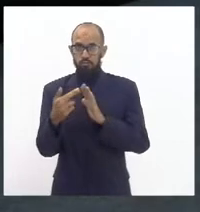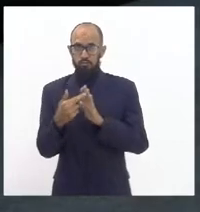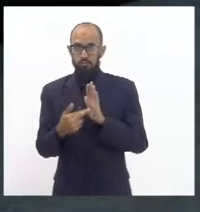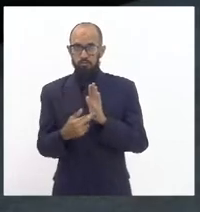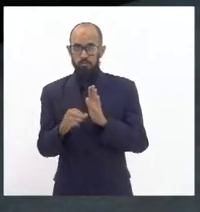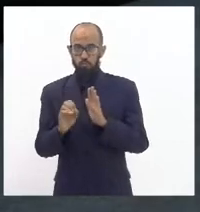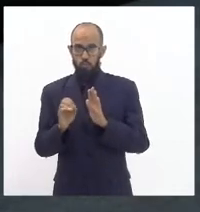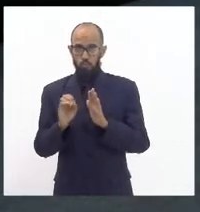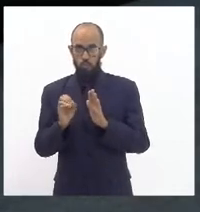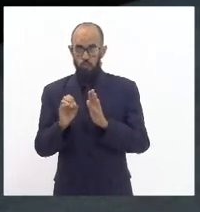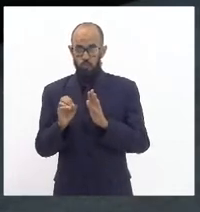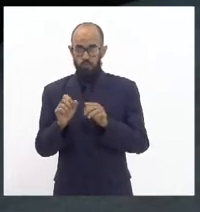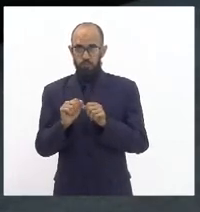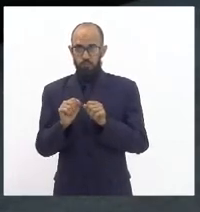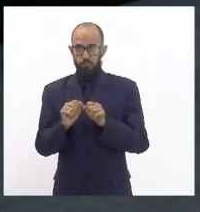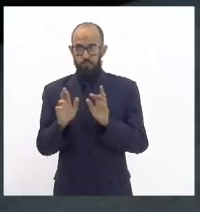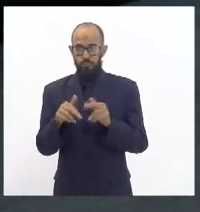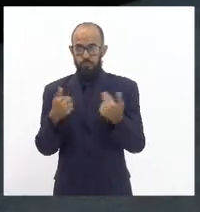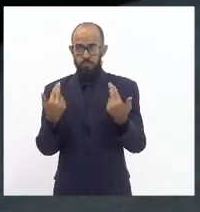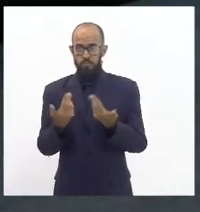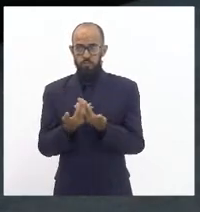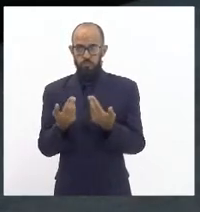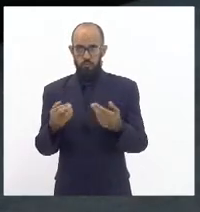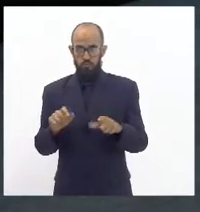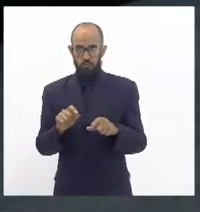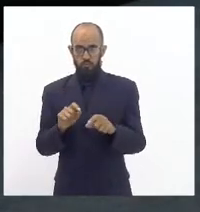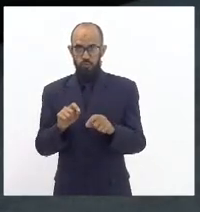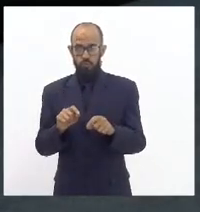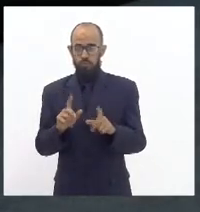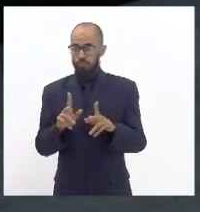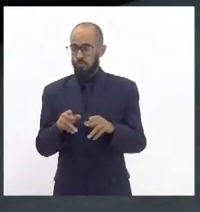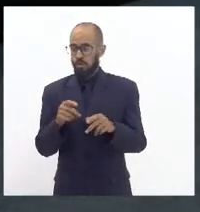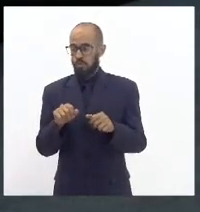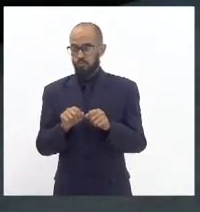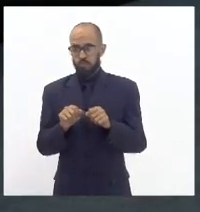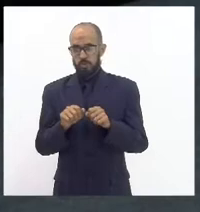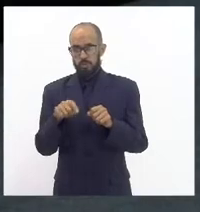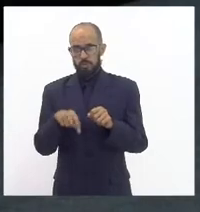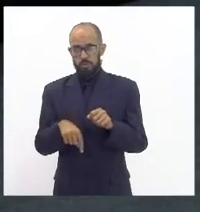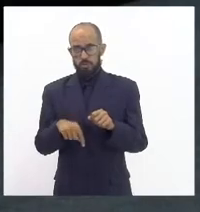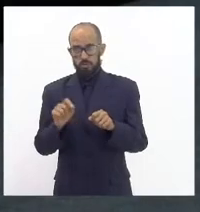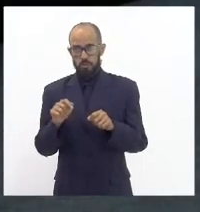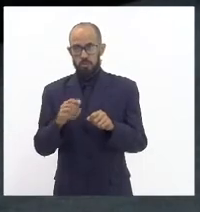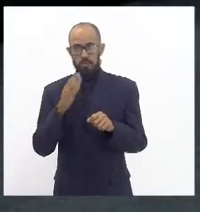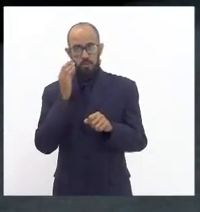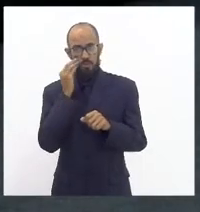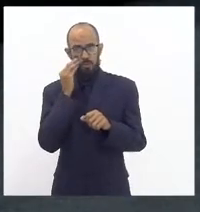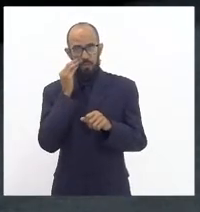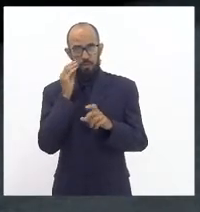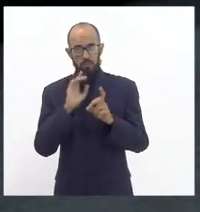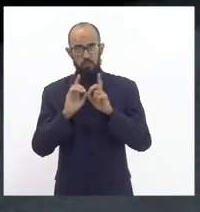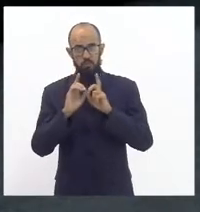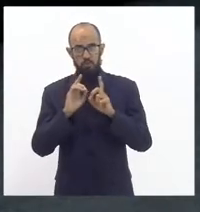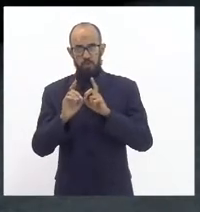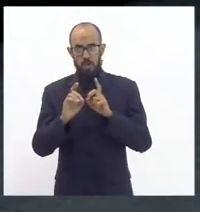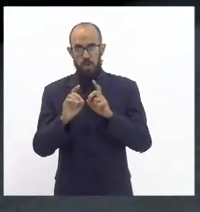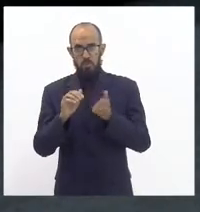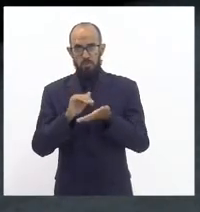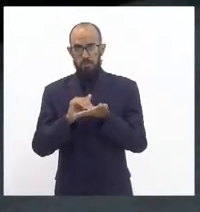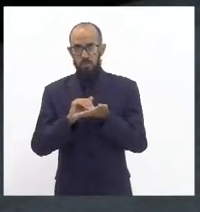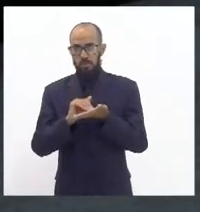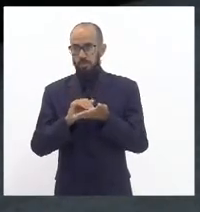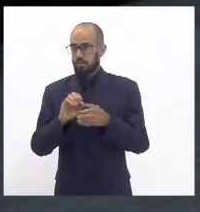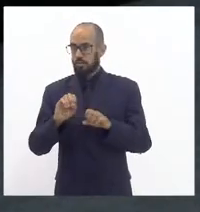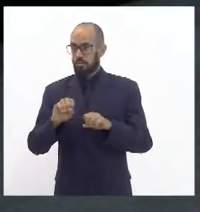a gente fez reuniões Presidente como foi encaminhado aqui em plenário buscando um diálogo com a Seduc o entendimento